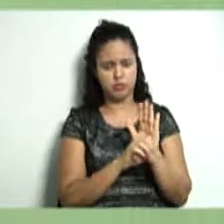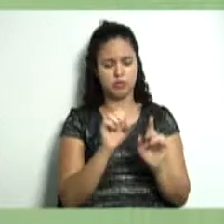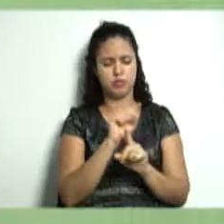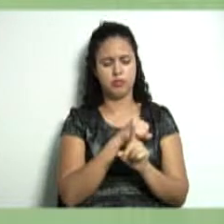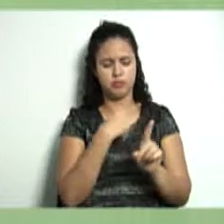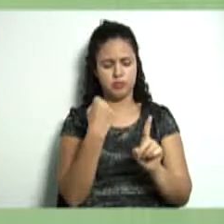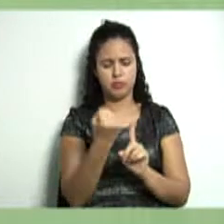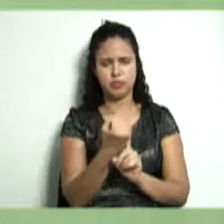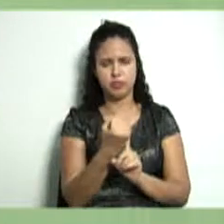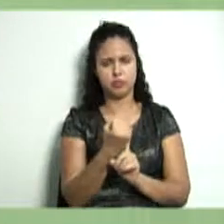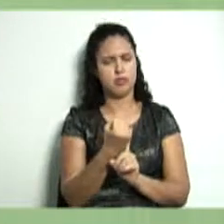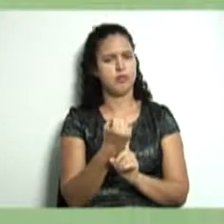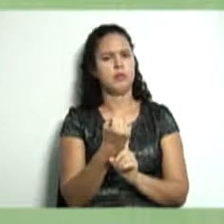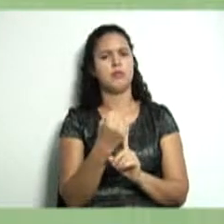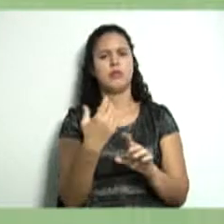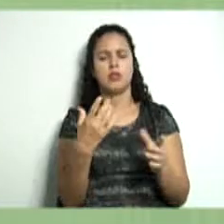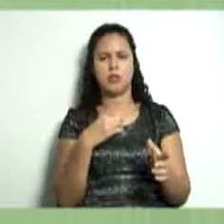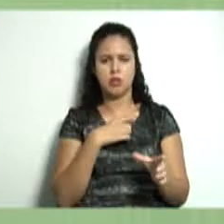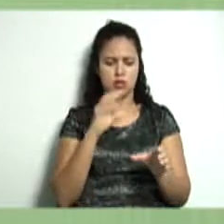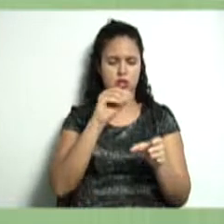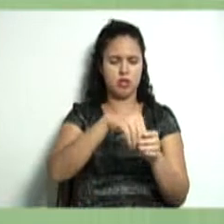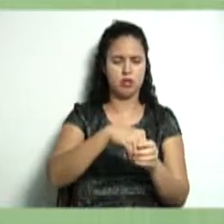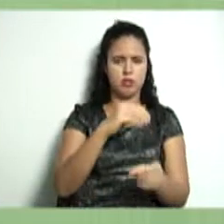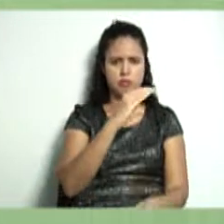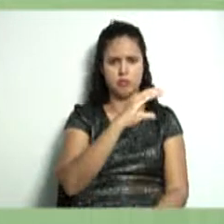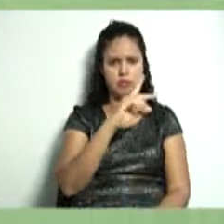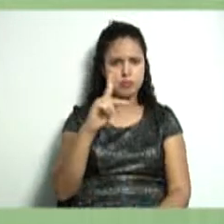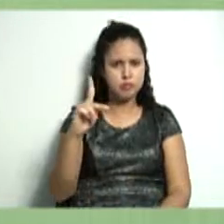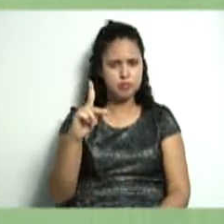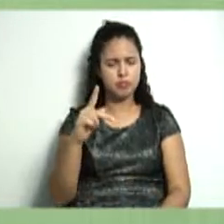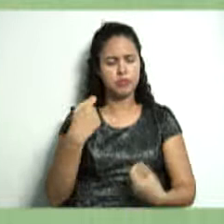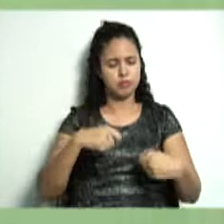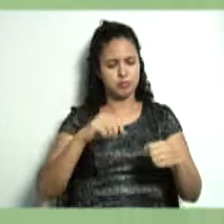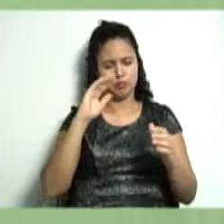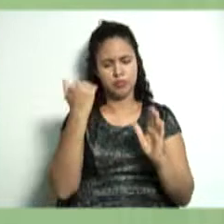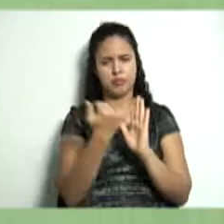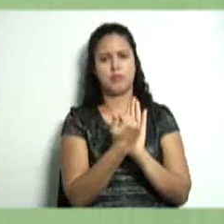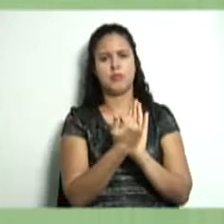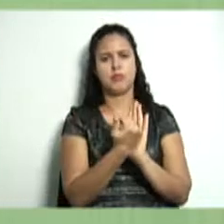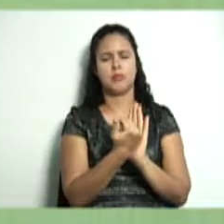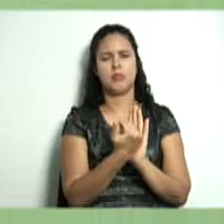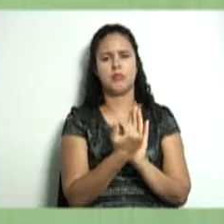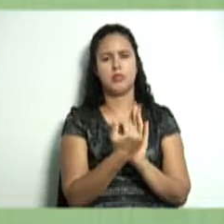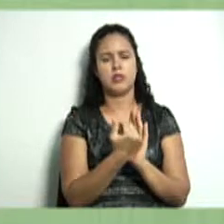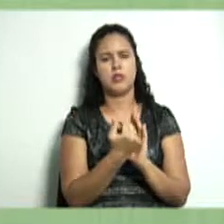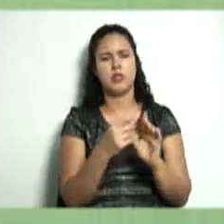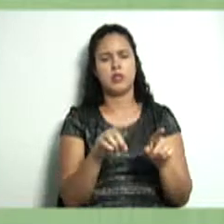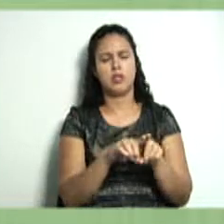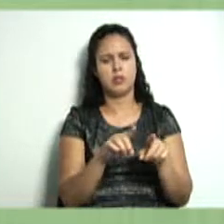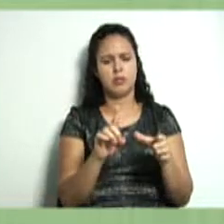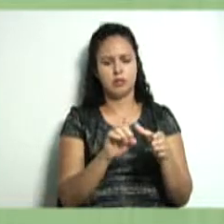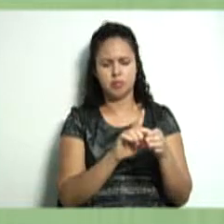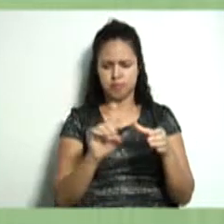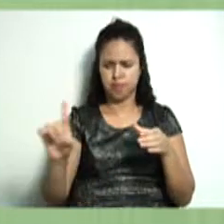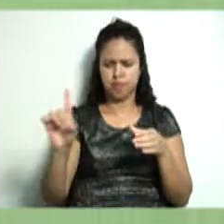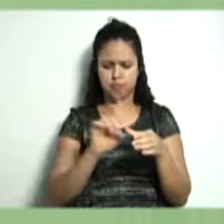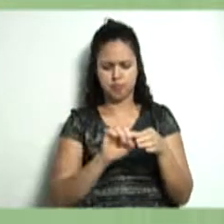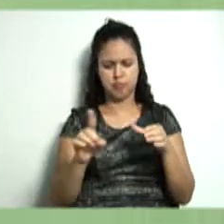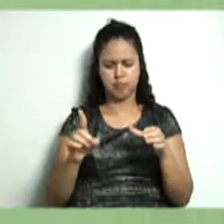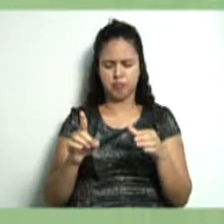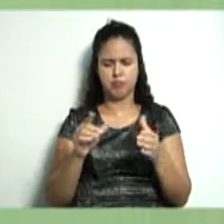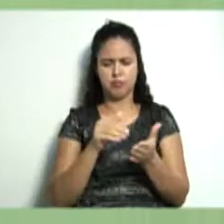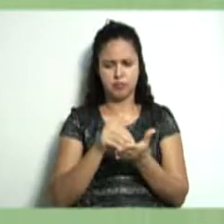todos os princípios que a gente traz dentro da cooperativa. Ainda sobre admissão, afastamento, exclusão e eliminação